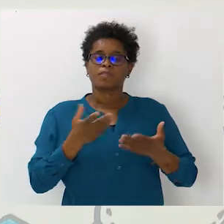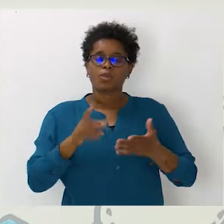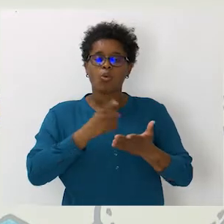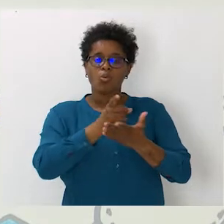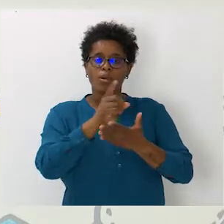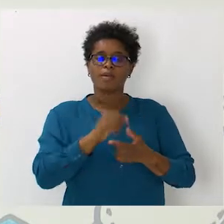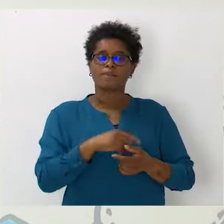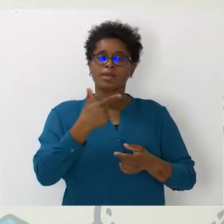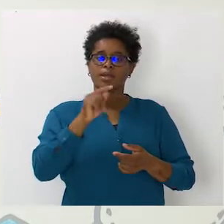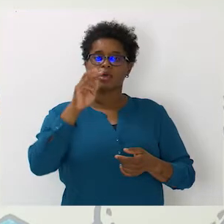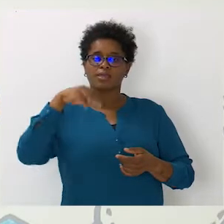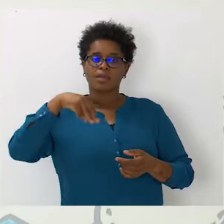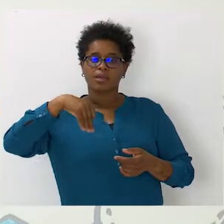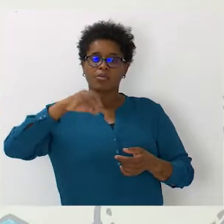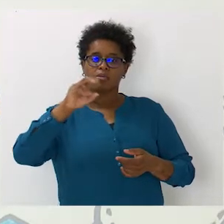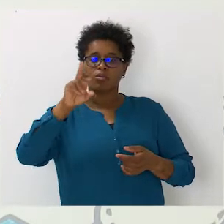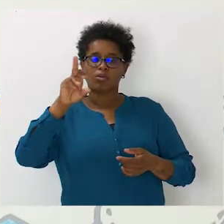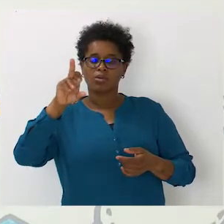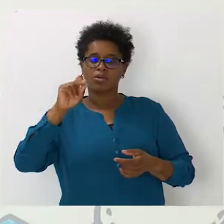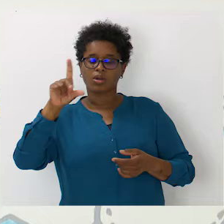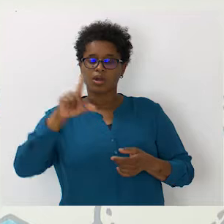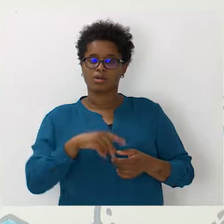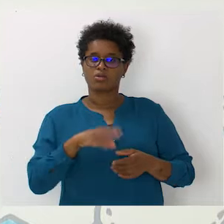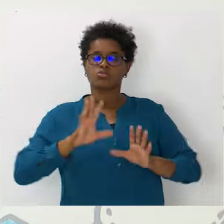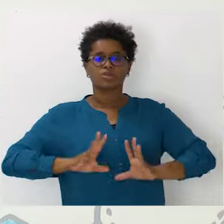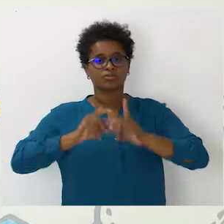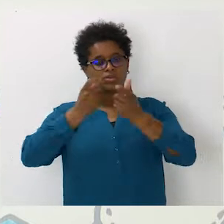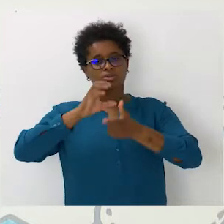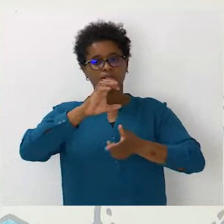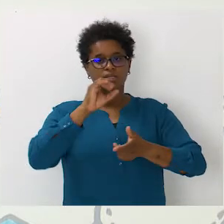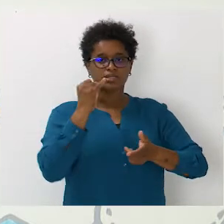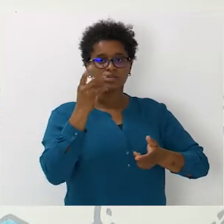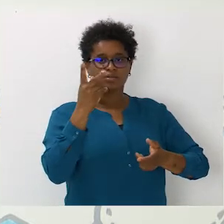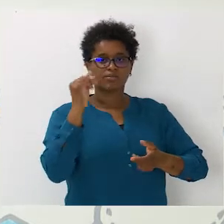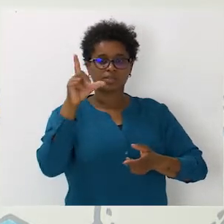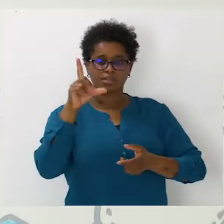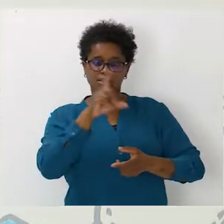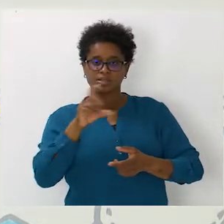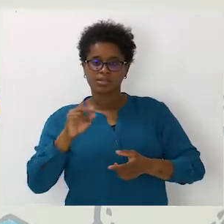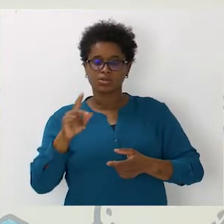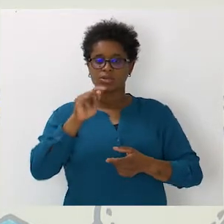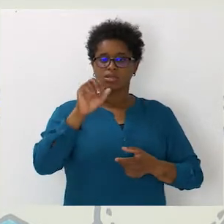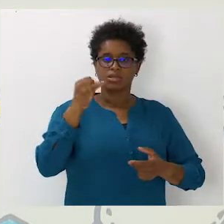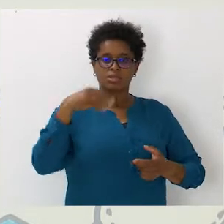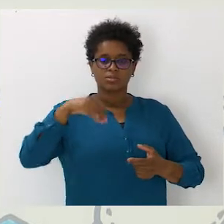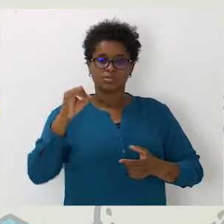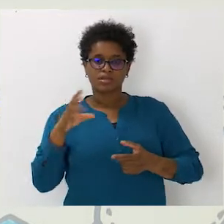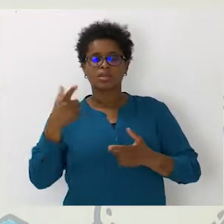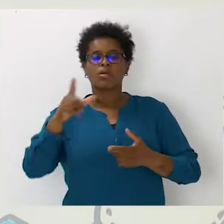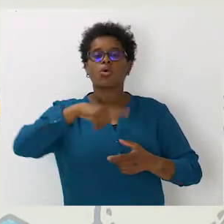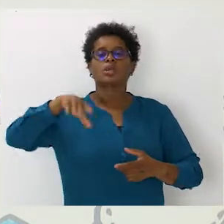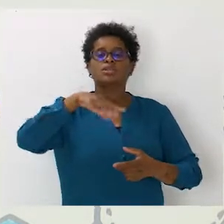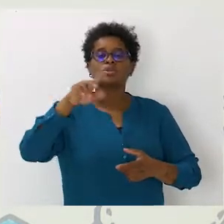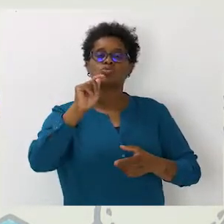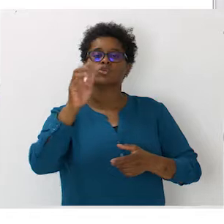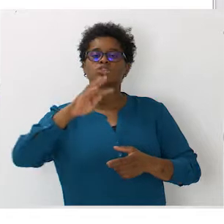é um marco temporal do desenvolvimento da civilização egípcia. E em termos da sua localização no